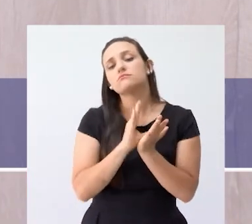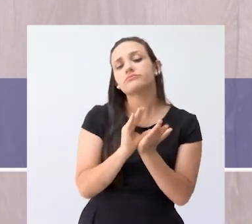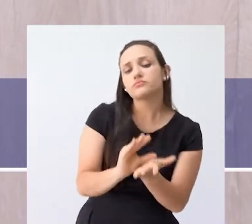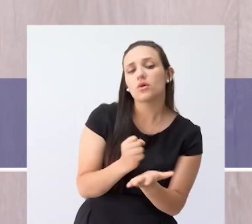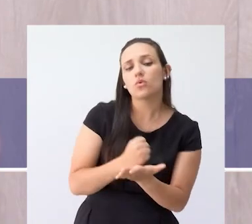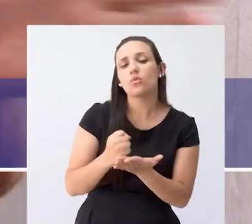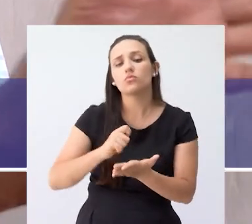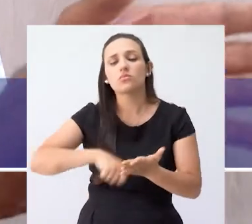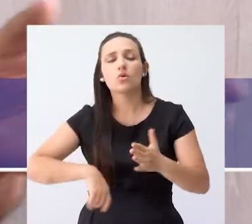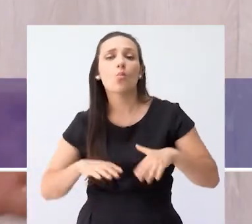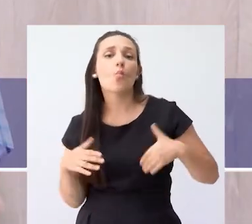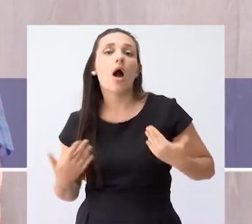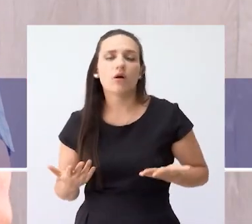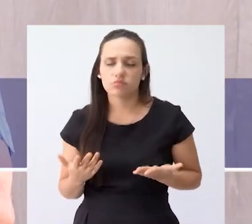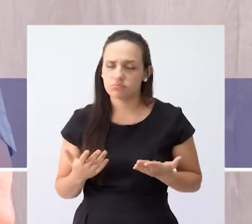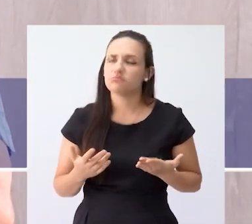qualquer